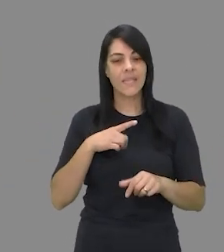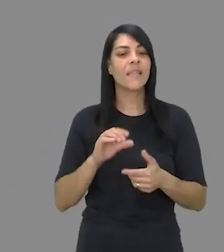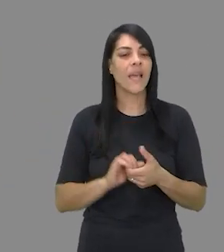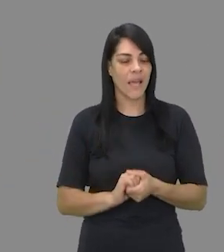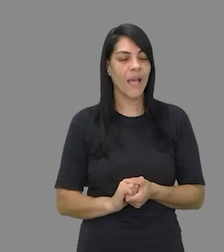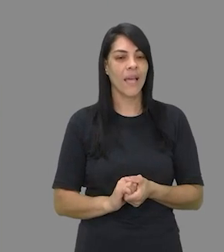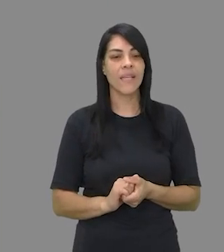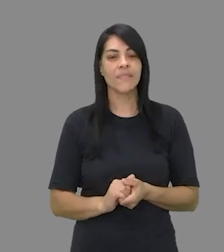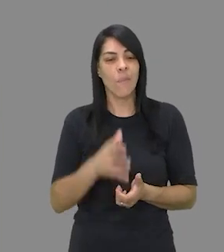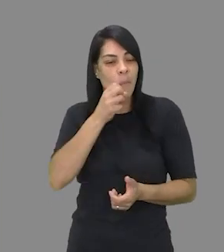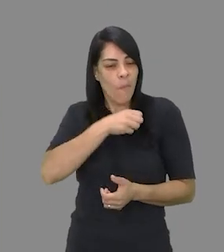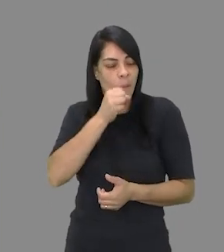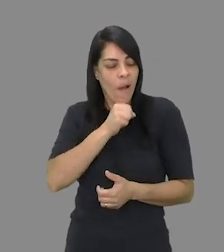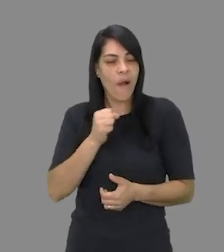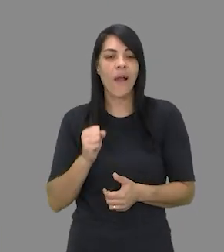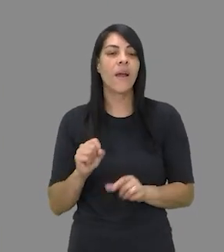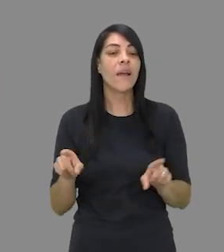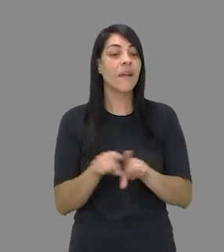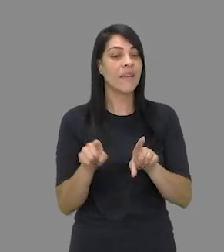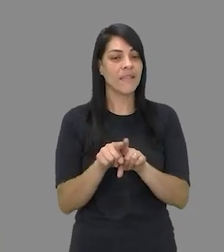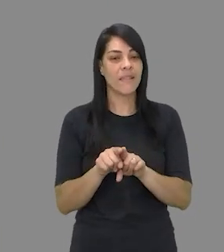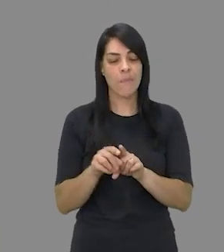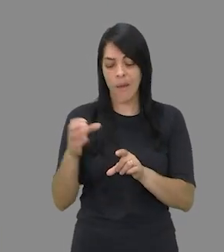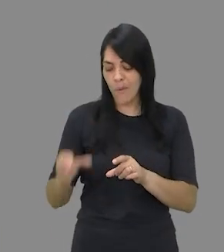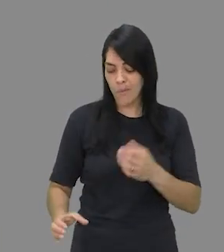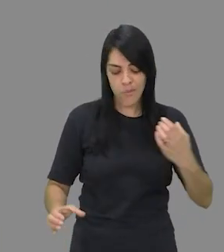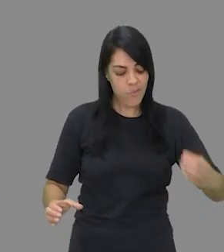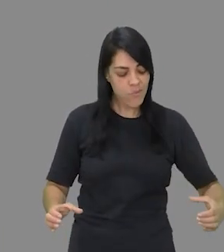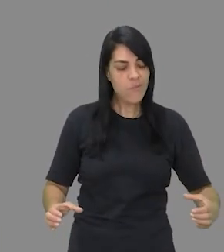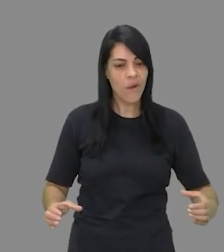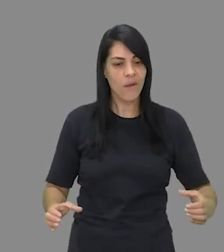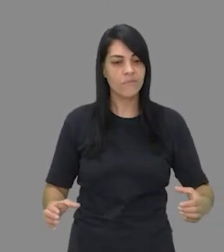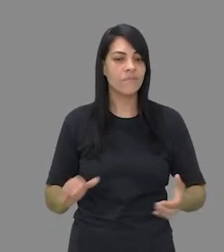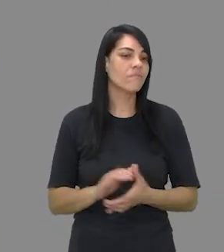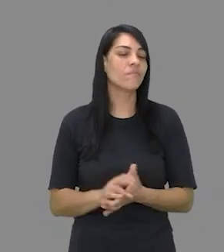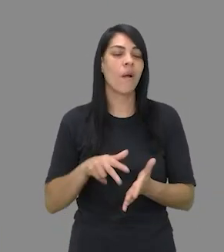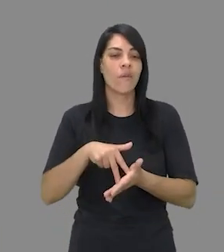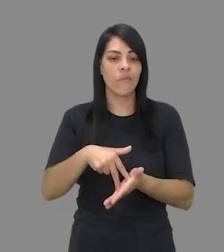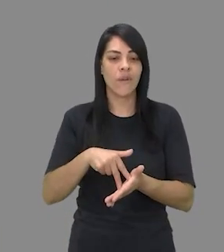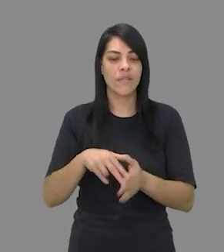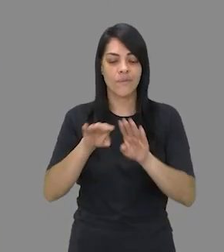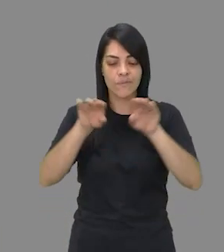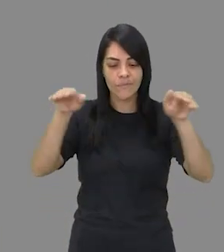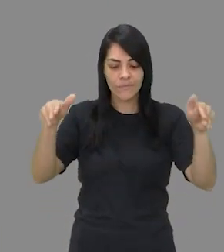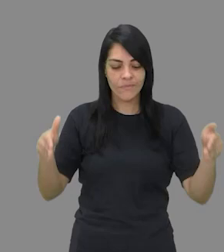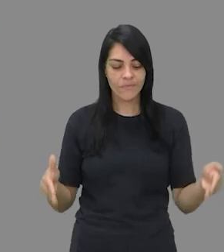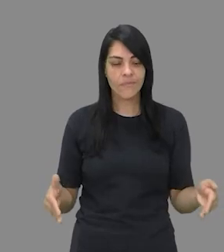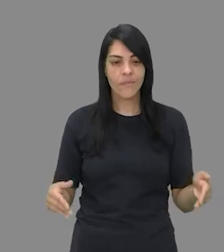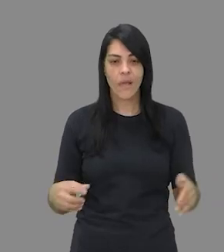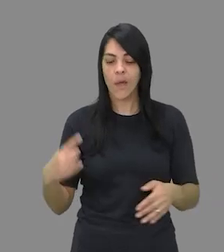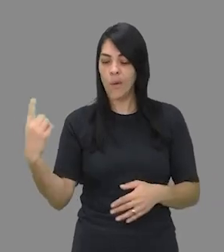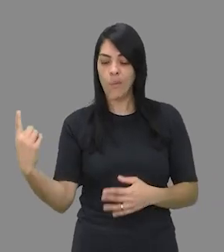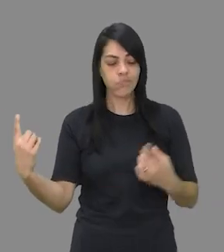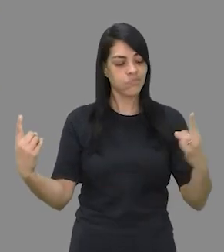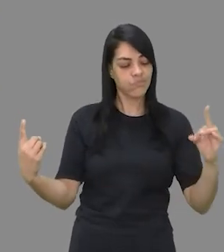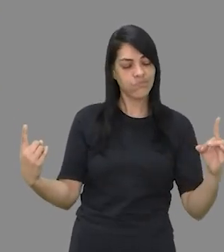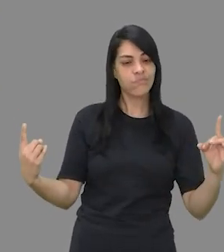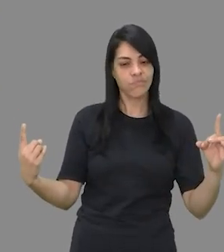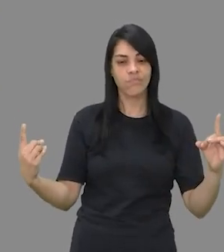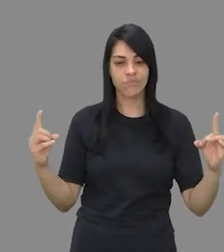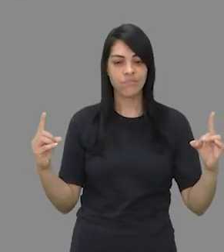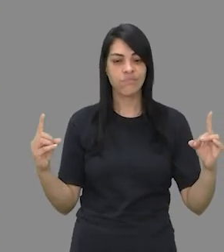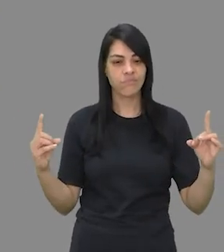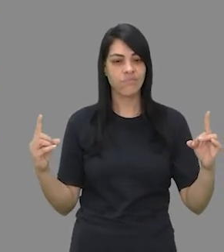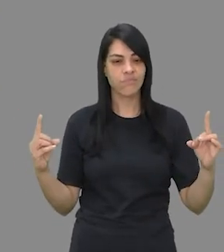laterais e branca, com o pé ali em formato de cavalete, onde ficam dispostos um jogador de cada lado ou